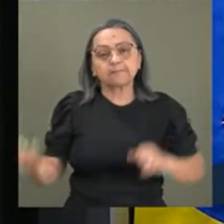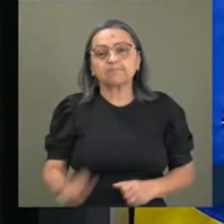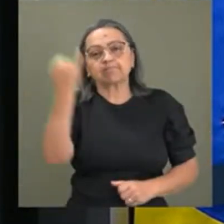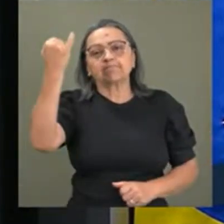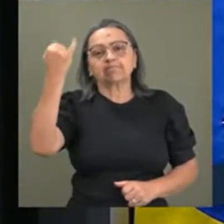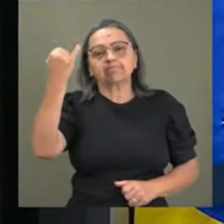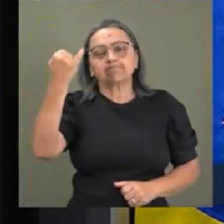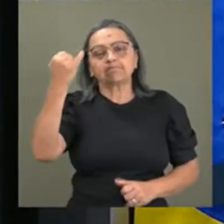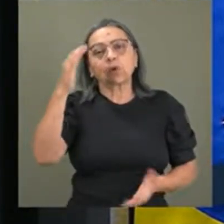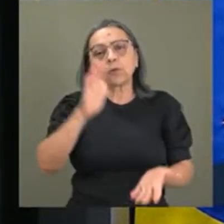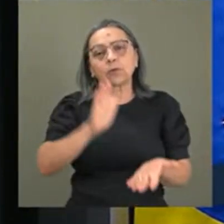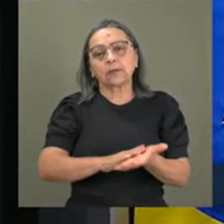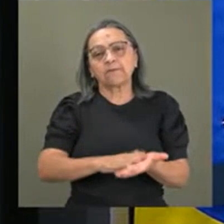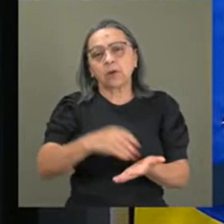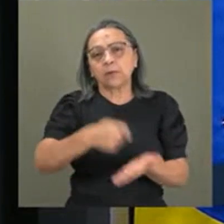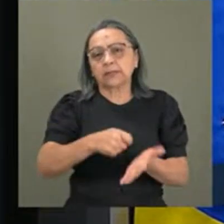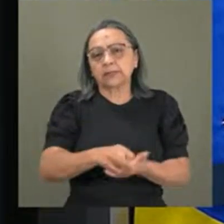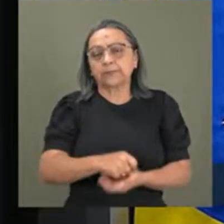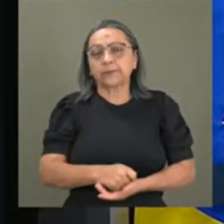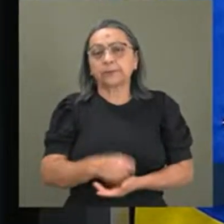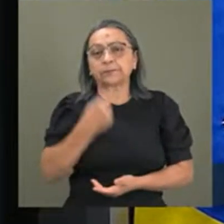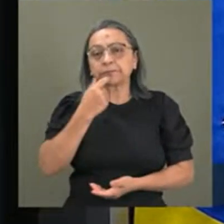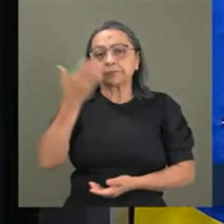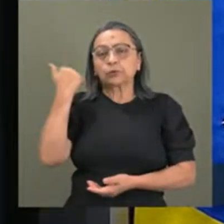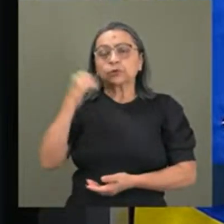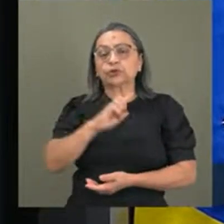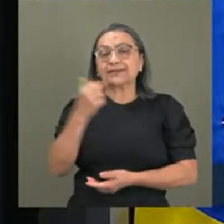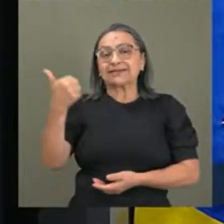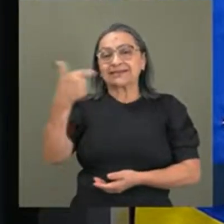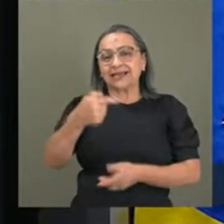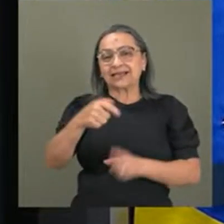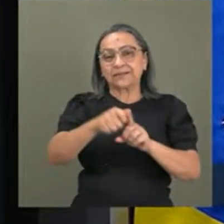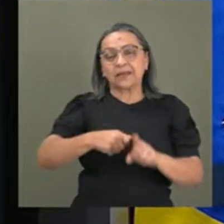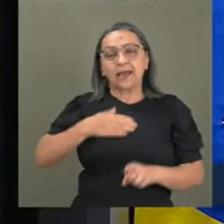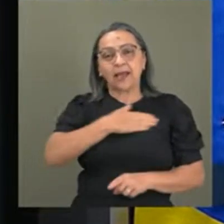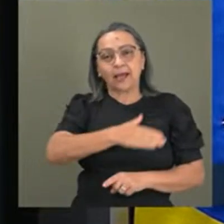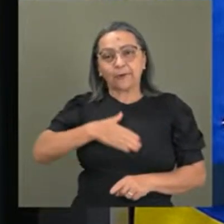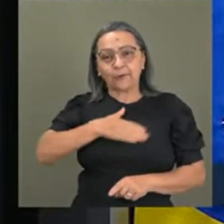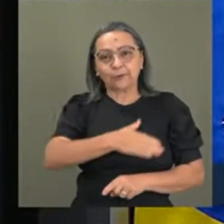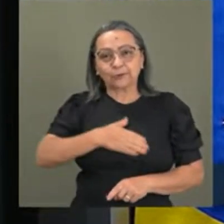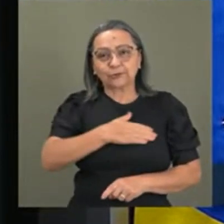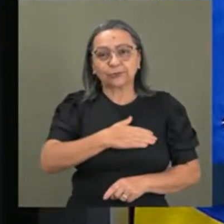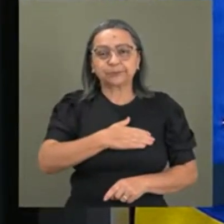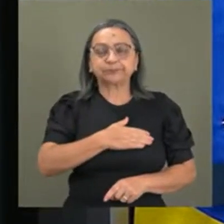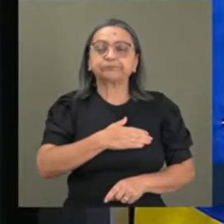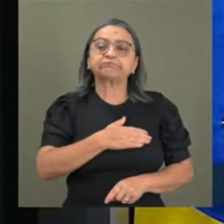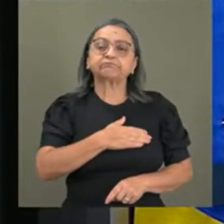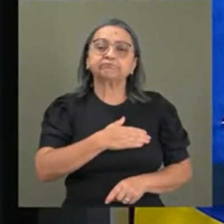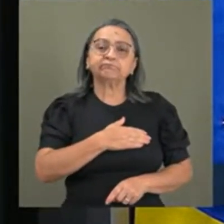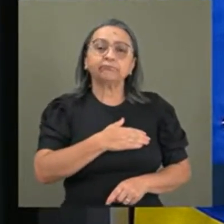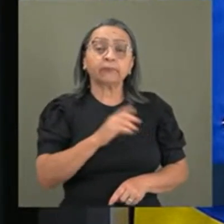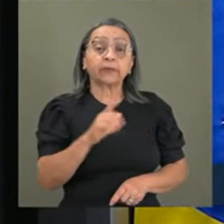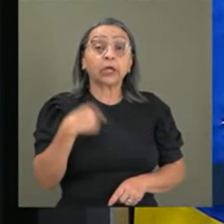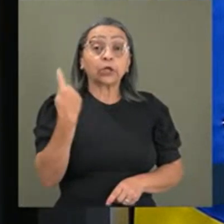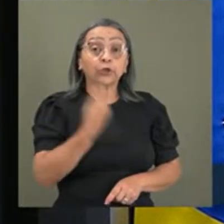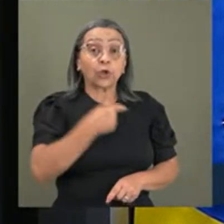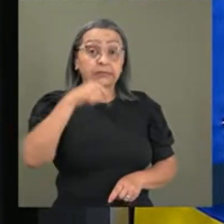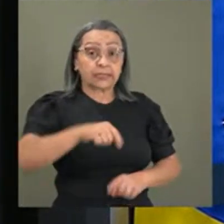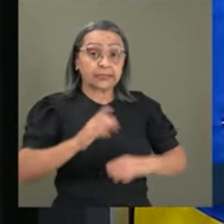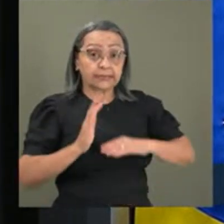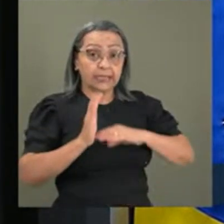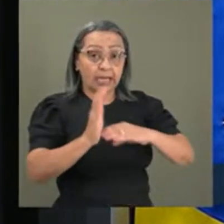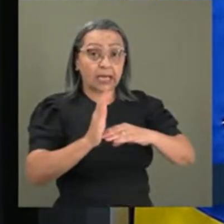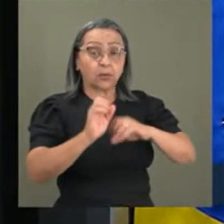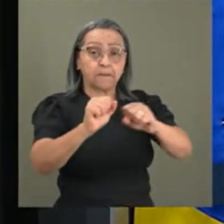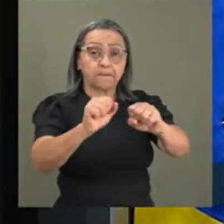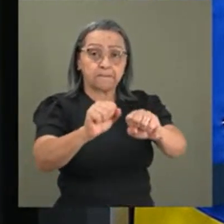como um dever. No último dia 17 de agosto, enquanto essa casa realizava em seu